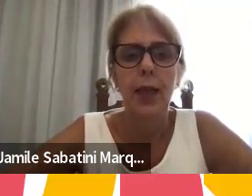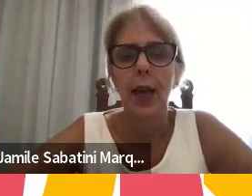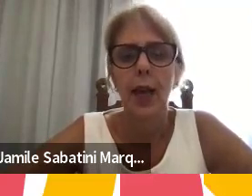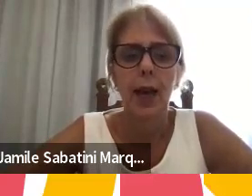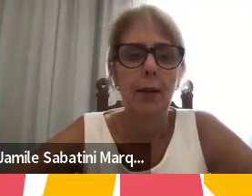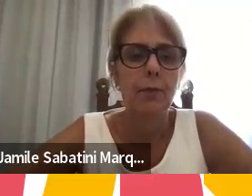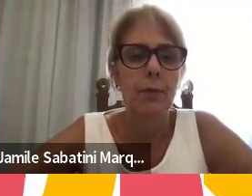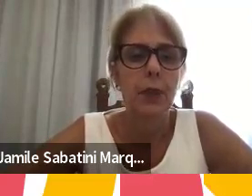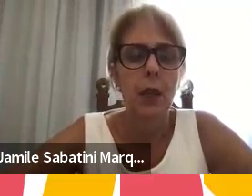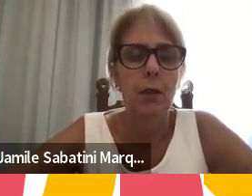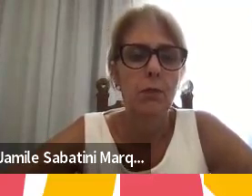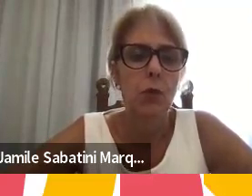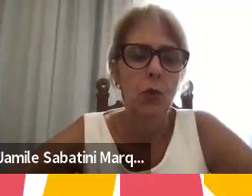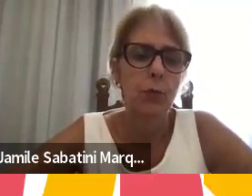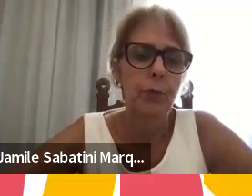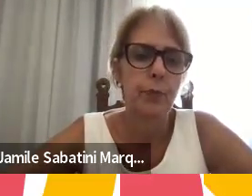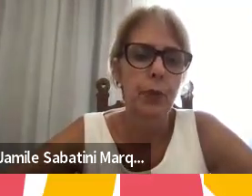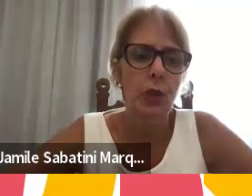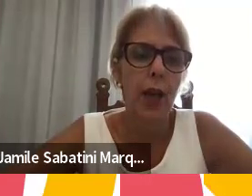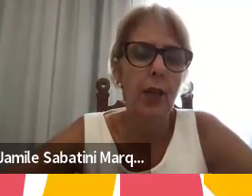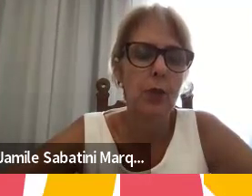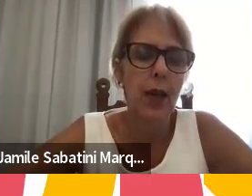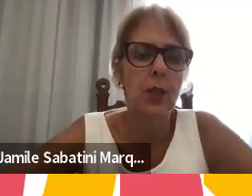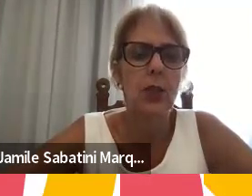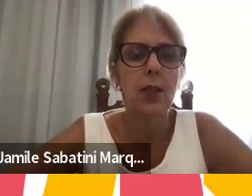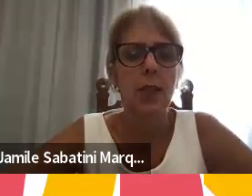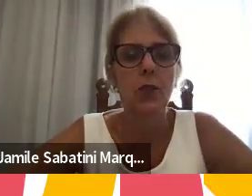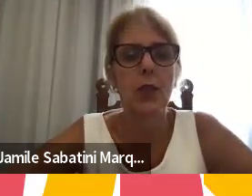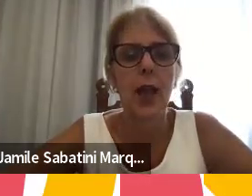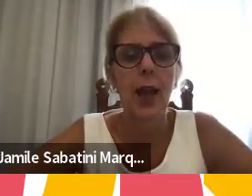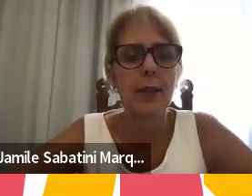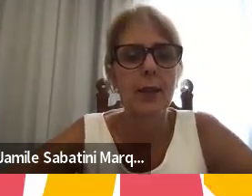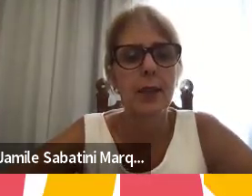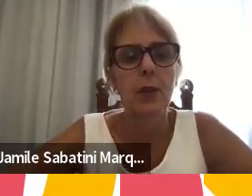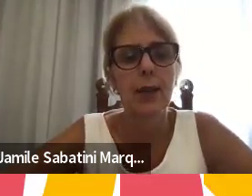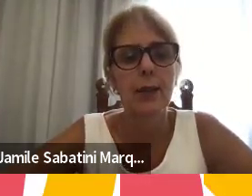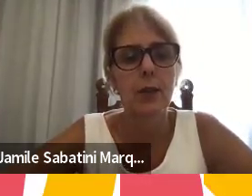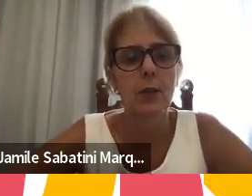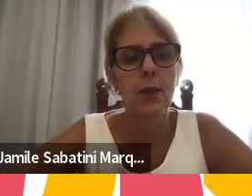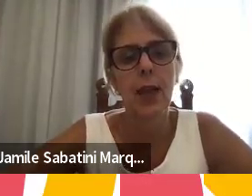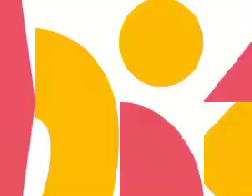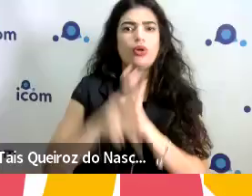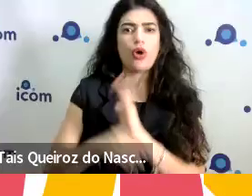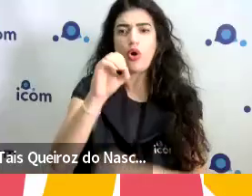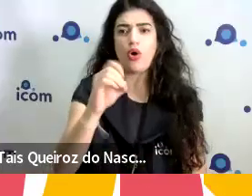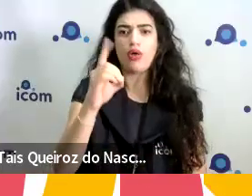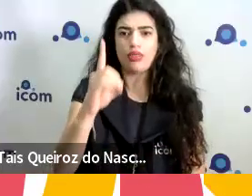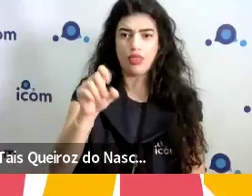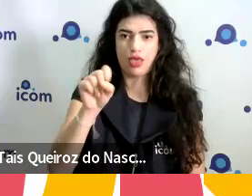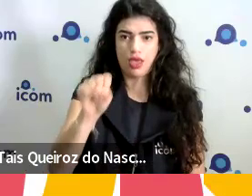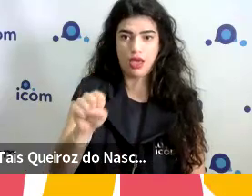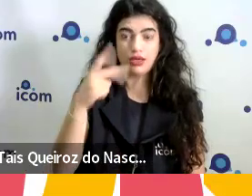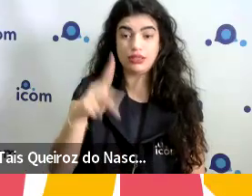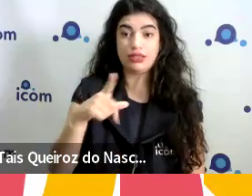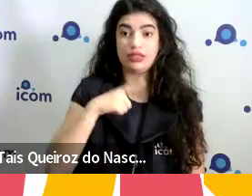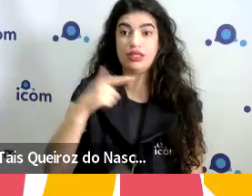A ABS, ela tem todo um projeto, né, de seguir as ODSs, então essas são as ODSs que a gente